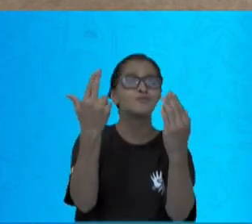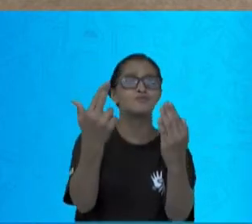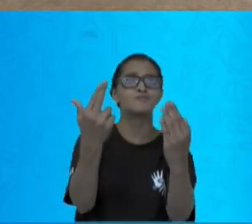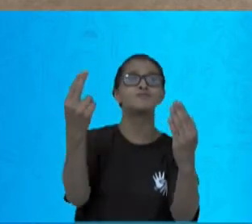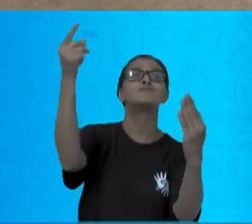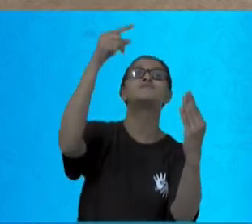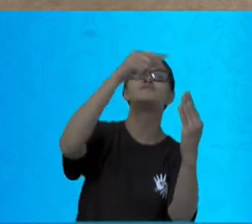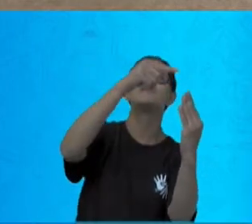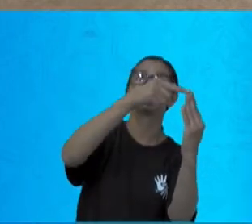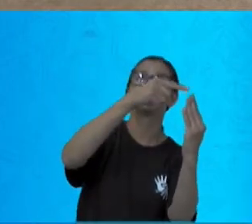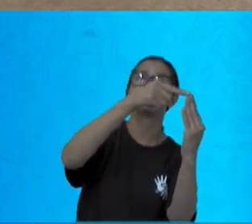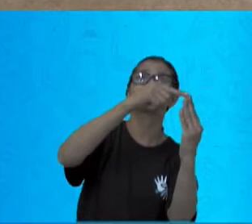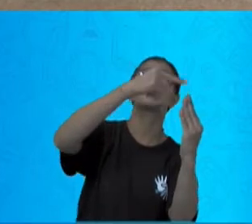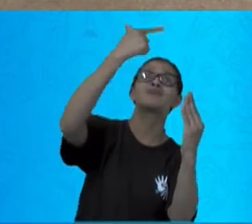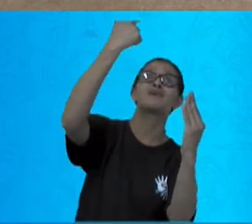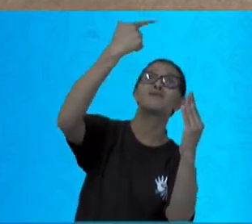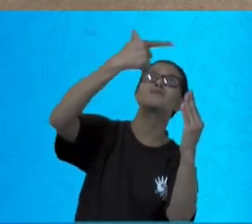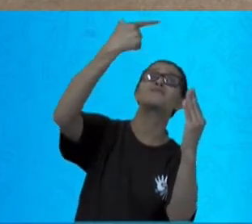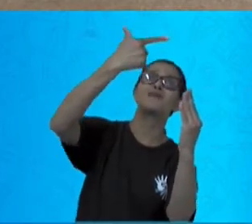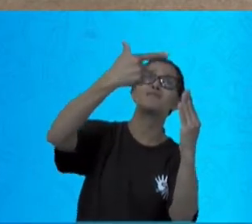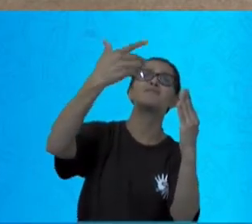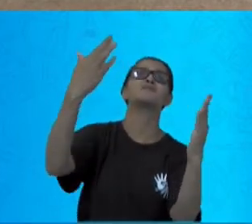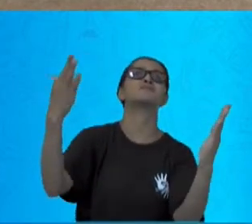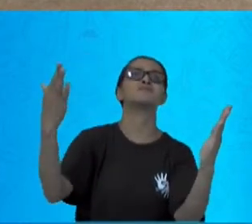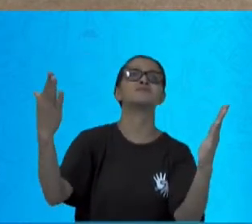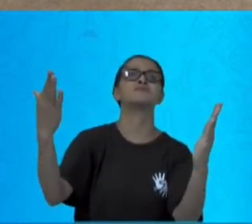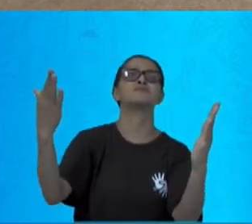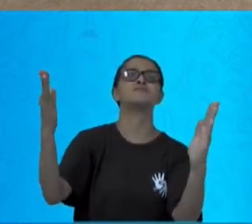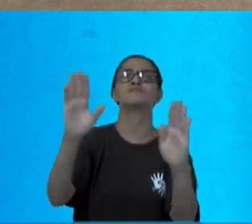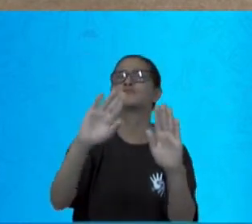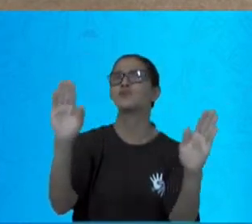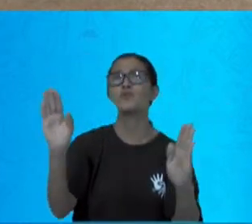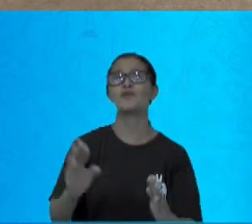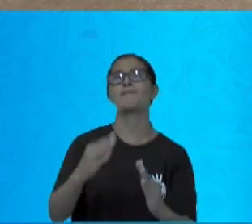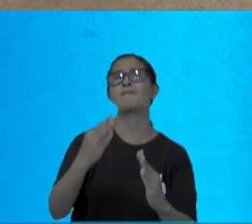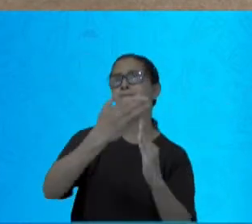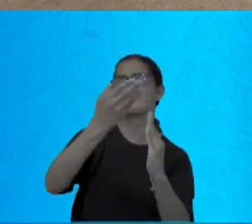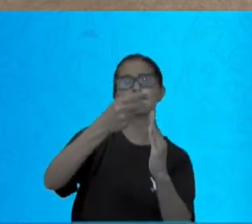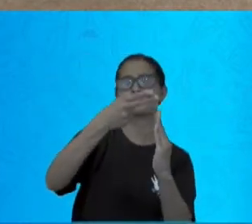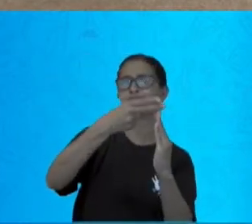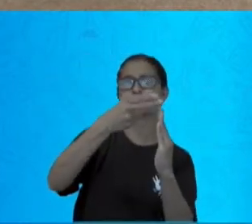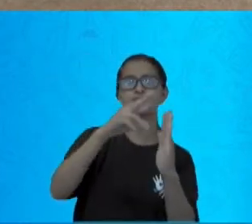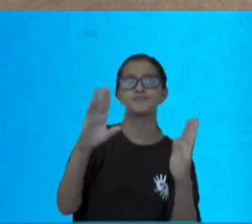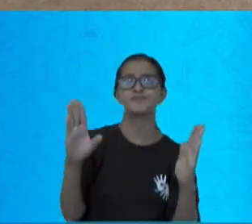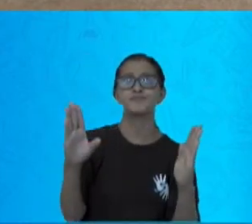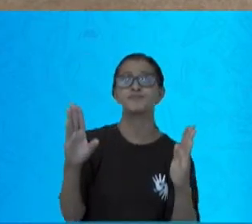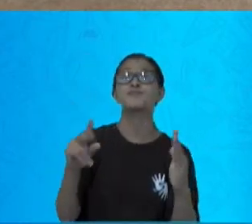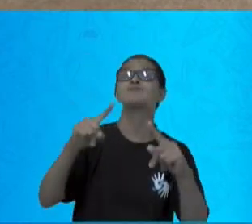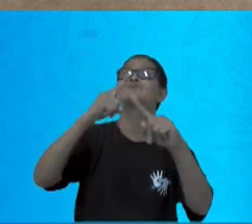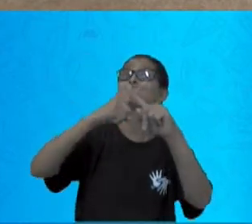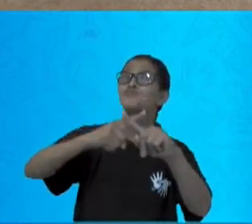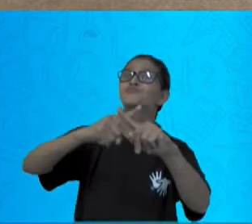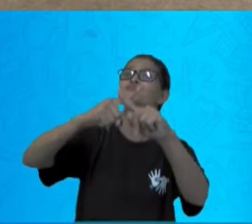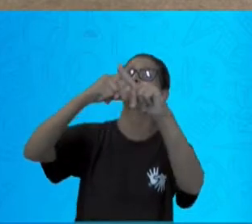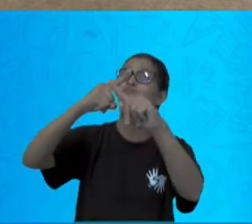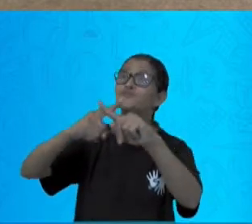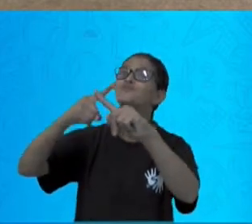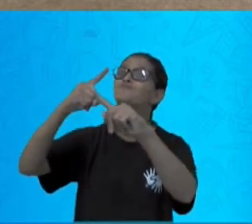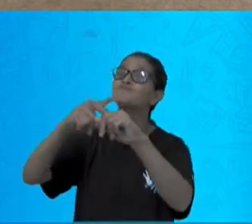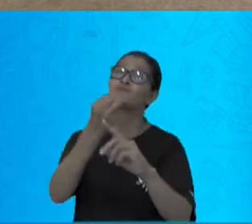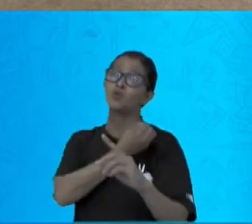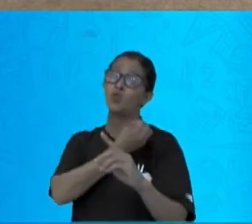fator, o 2 é outro, é diferente. Está errado, não é potenciação. Potenciação é a multiplicação de